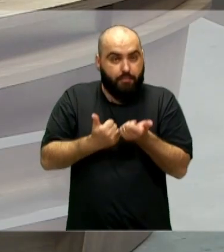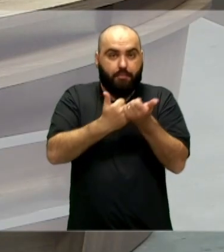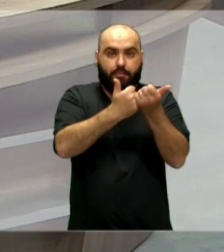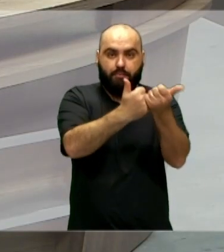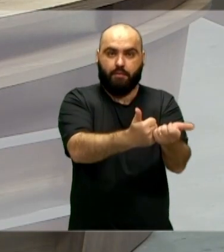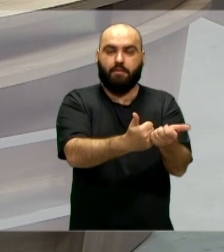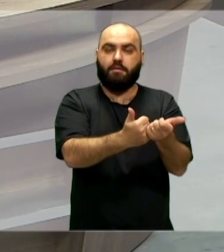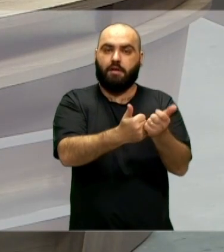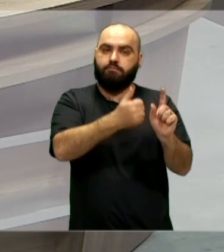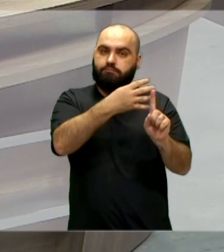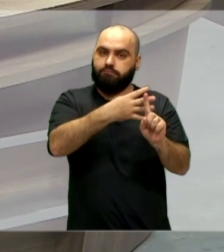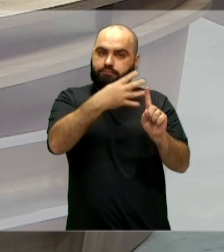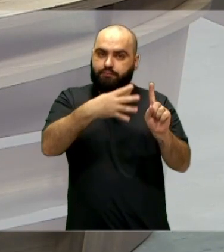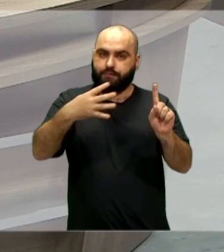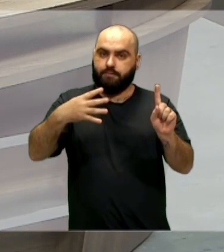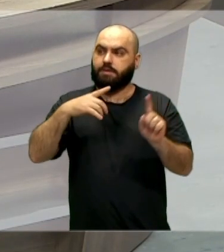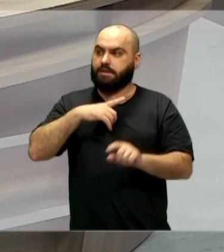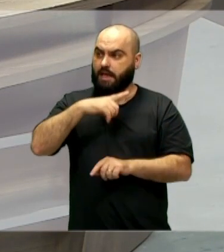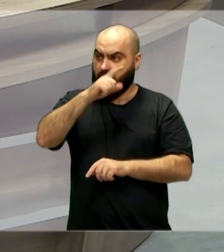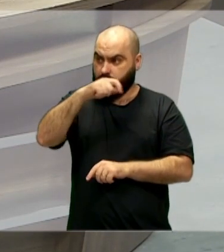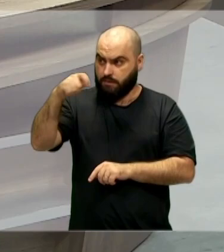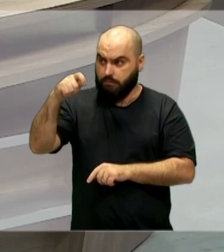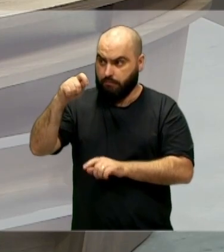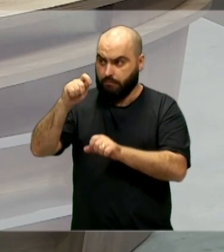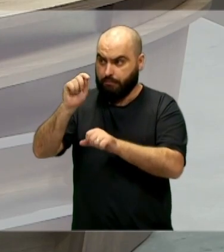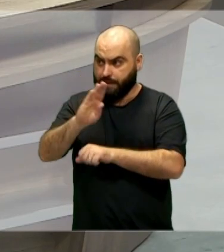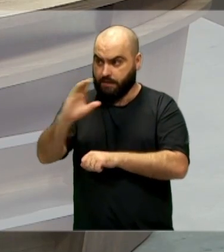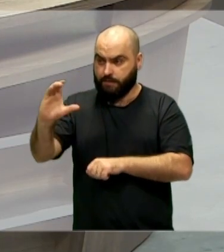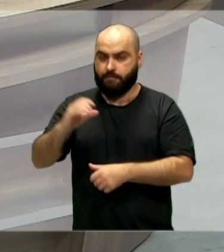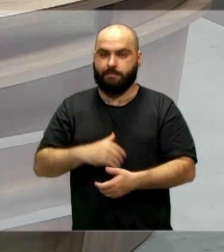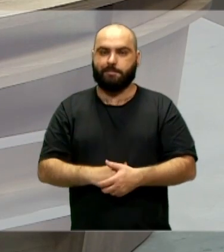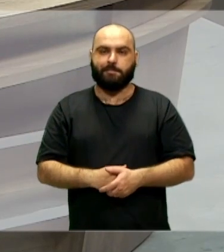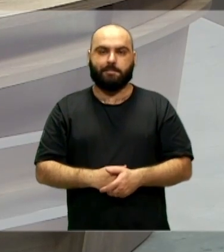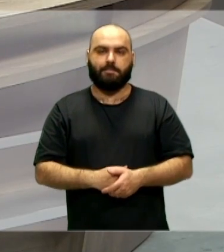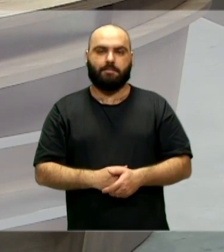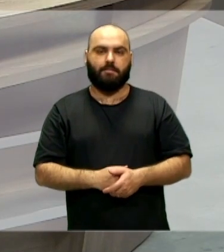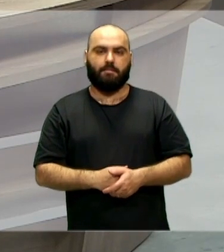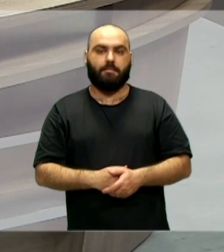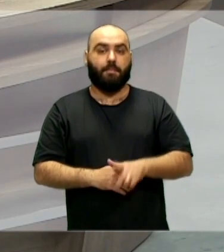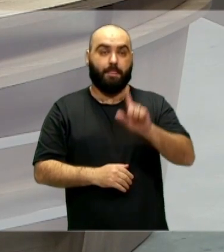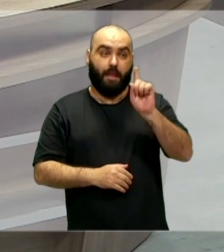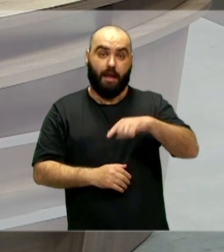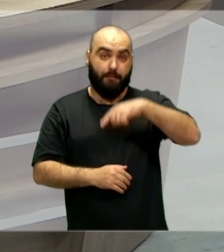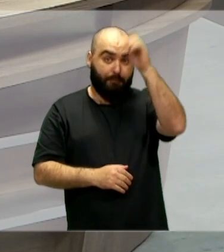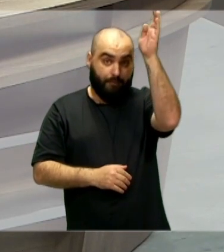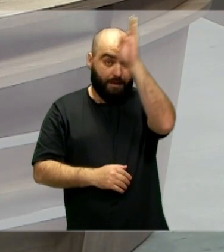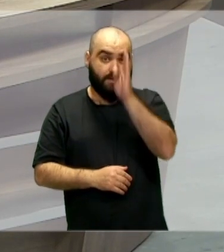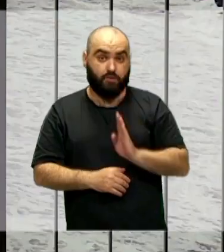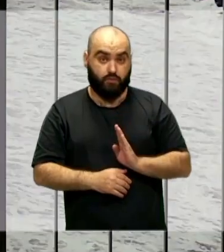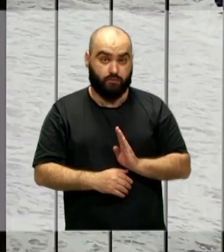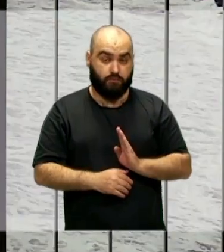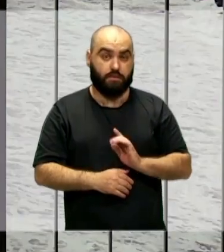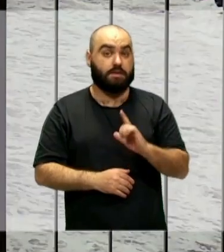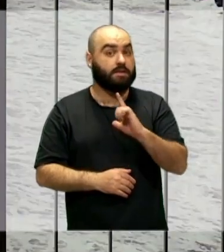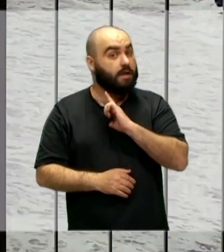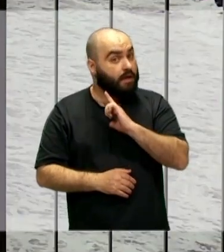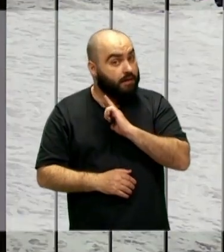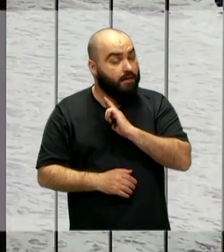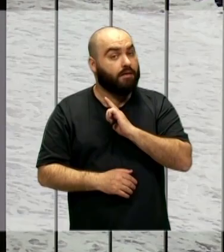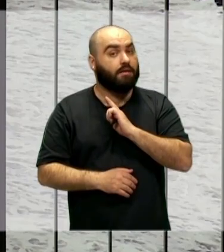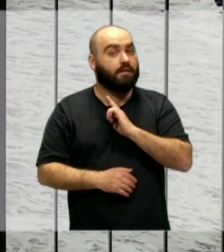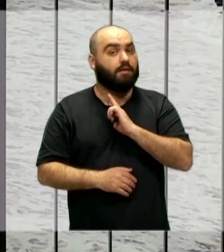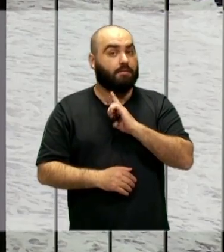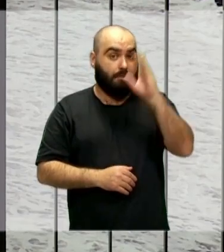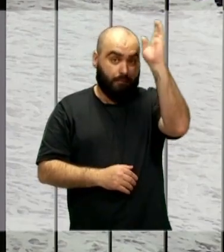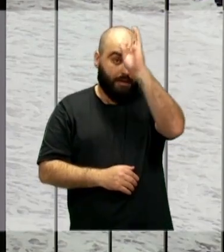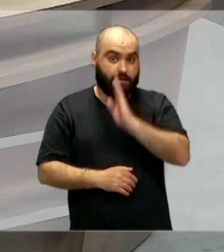uma associação também em Balneário, é isso? Na verdade, o coletivo Mães pela Diversidade é nacional. E daí tem braços em todas as